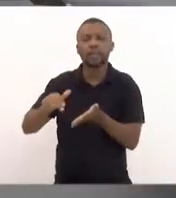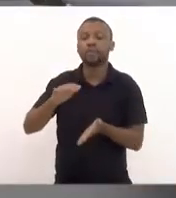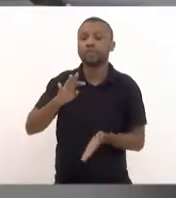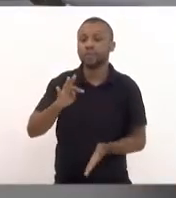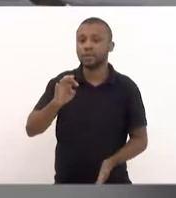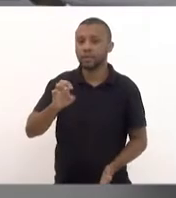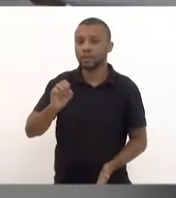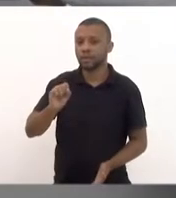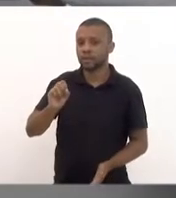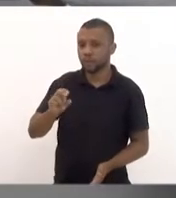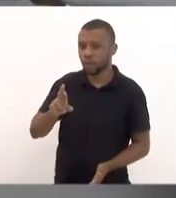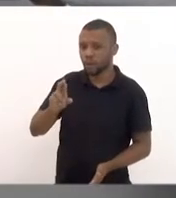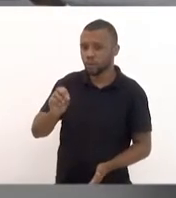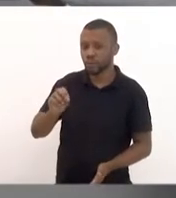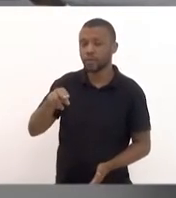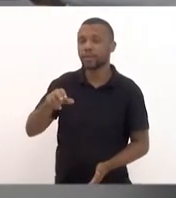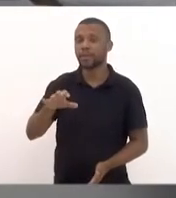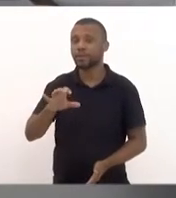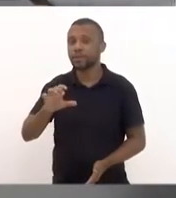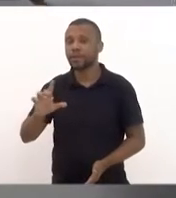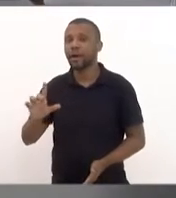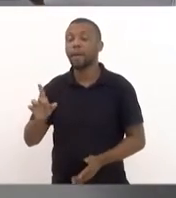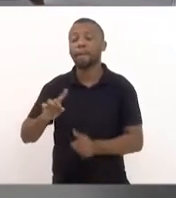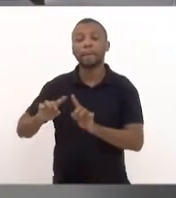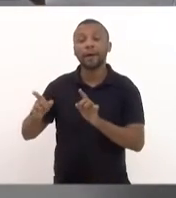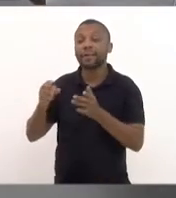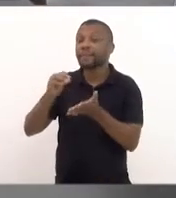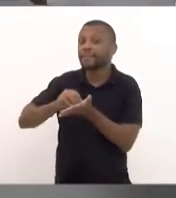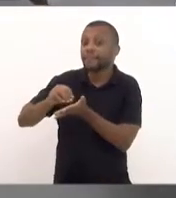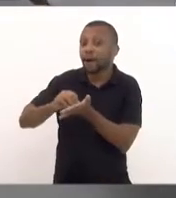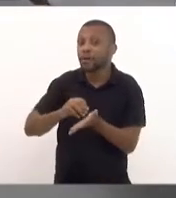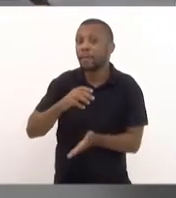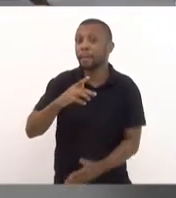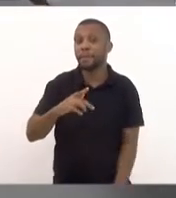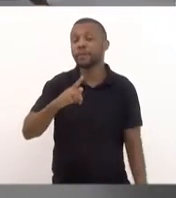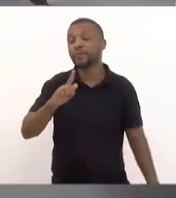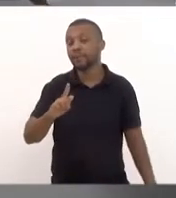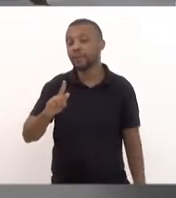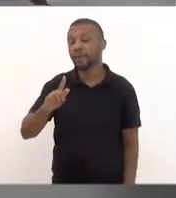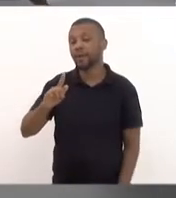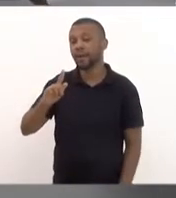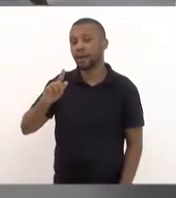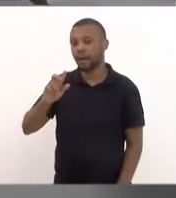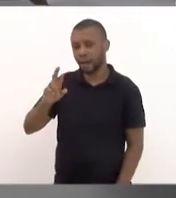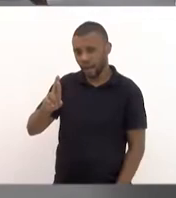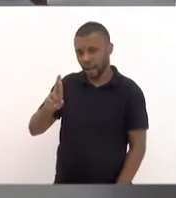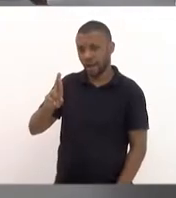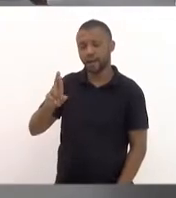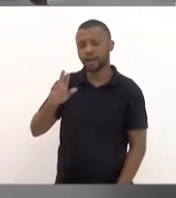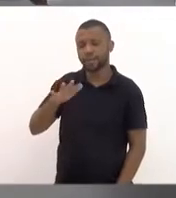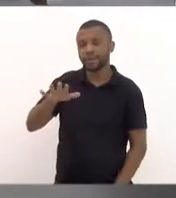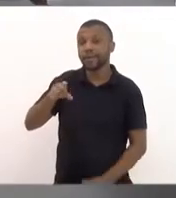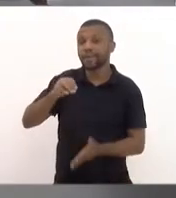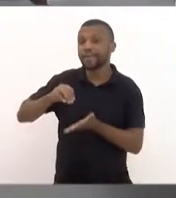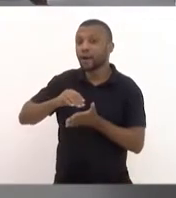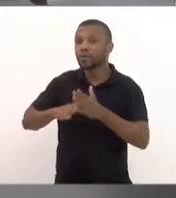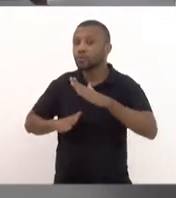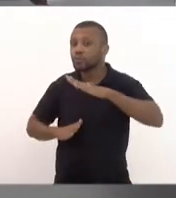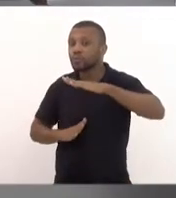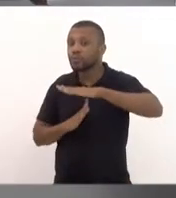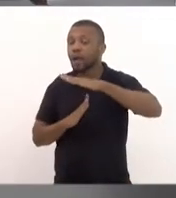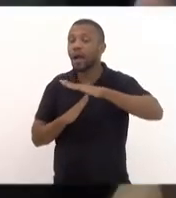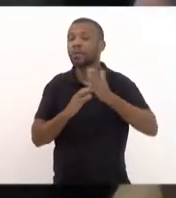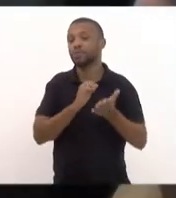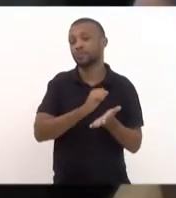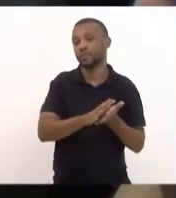deram parecer a favor. Sim, mas que falta a Procuradora-Geral, que está criando problema com teto de gastos e com o triênio. É,